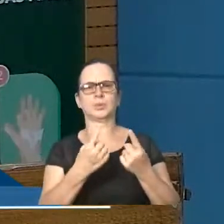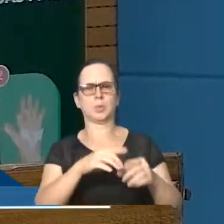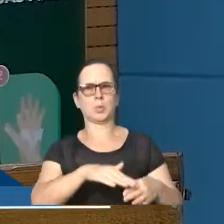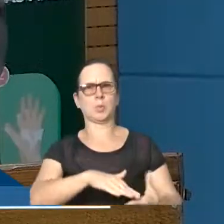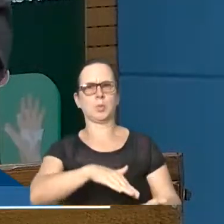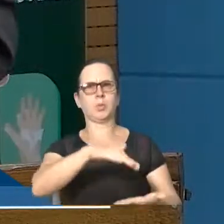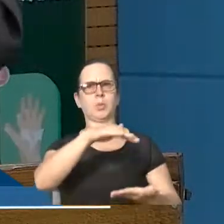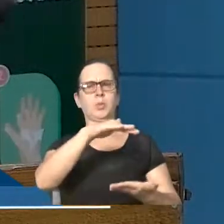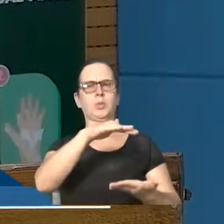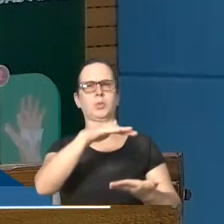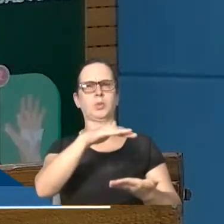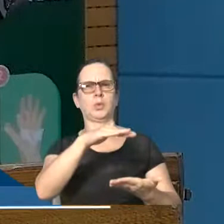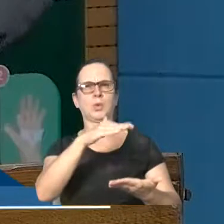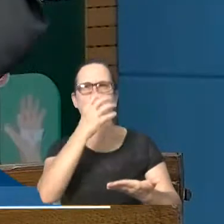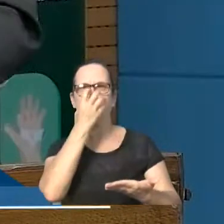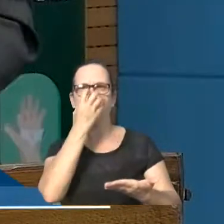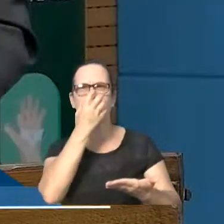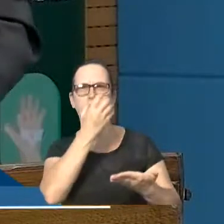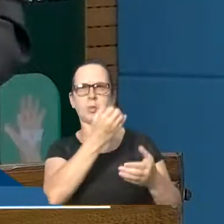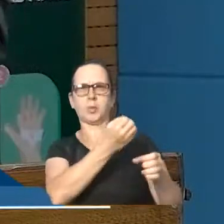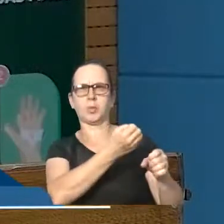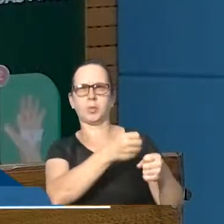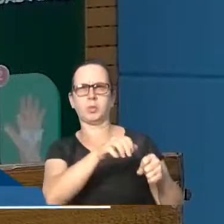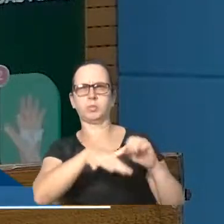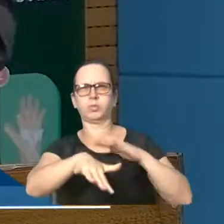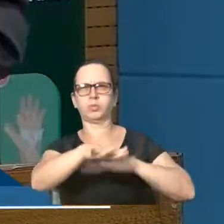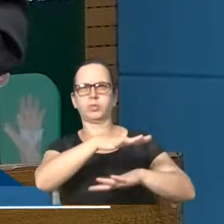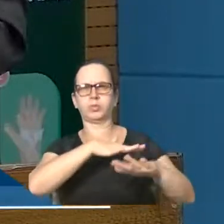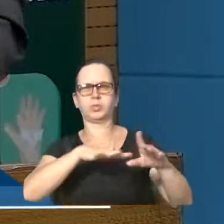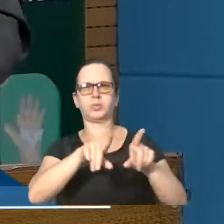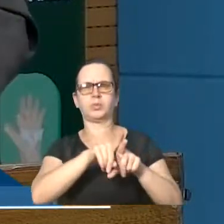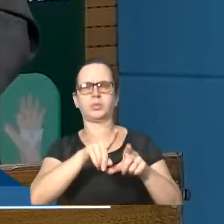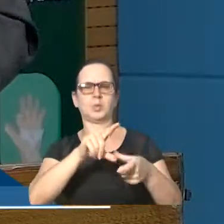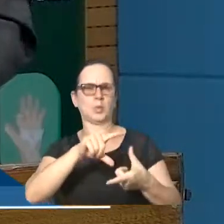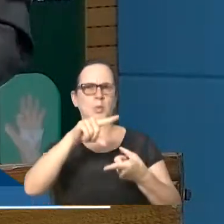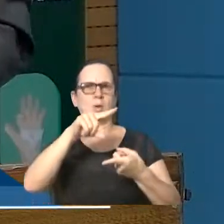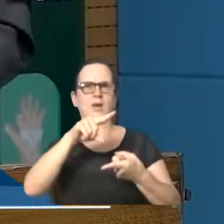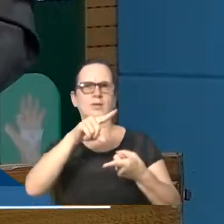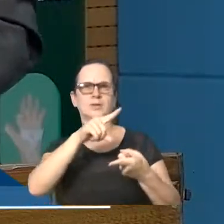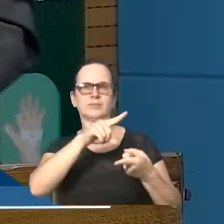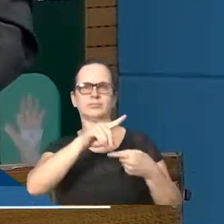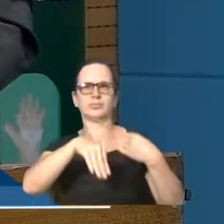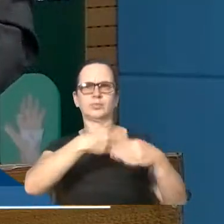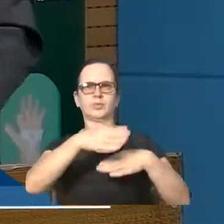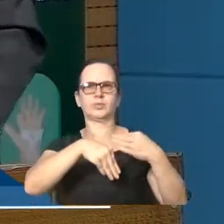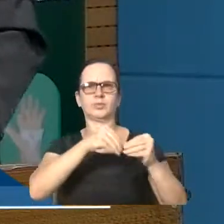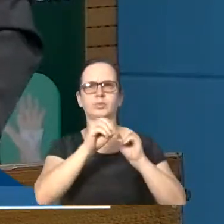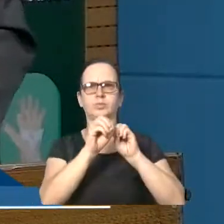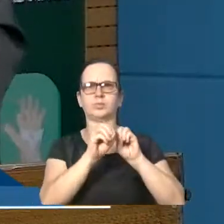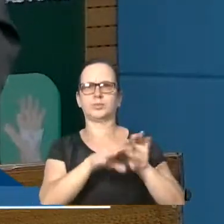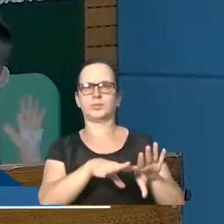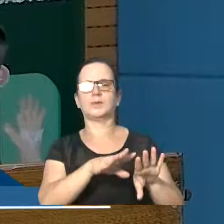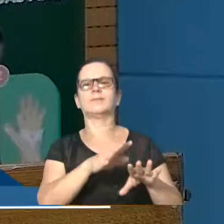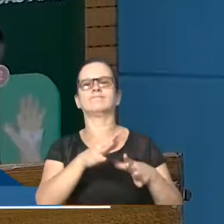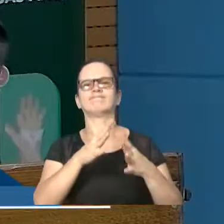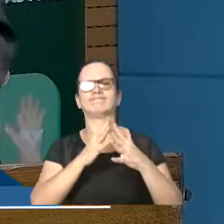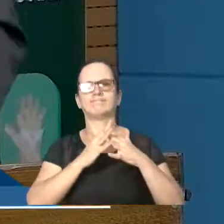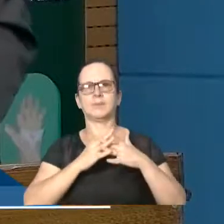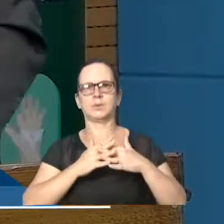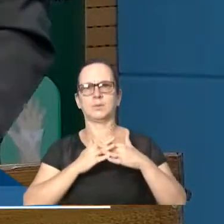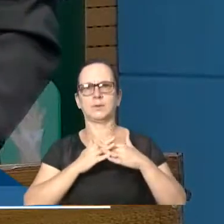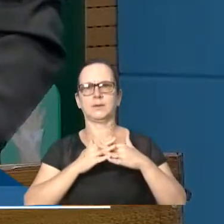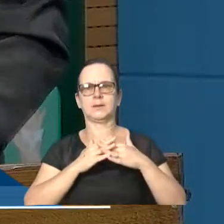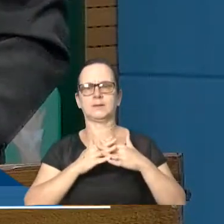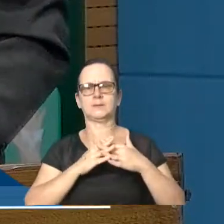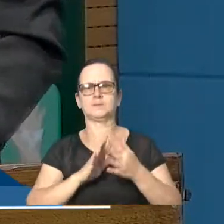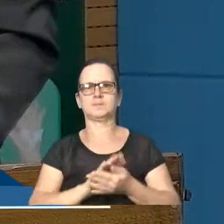e aí o cachorro vai, e aquele que passa atrás de uma latinha para sobreviver, que é também complicado essa questão. Então,